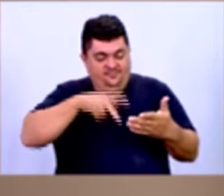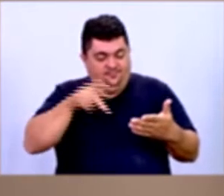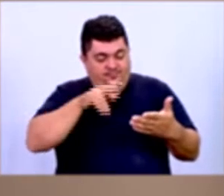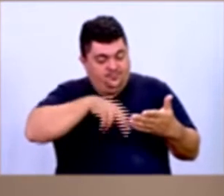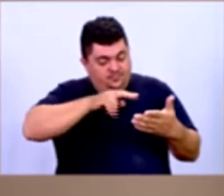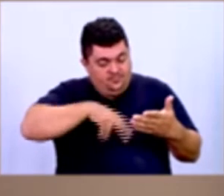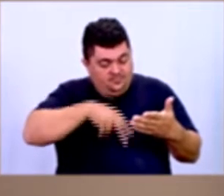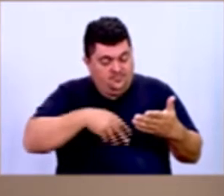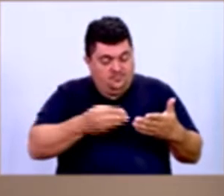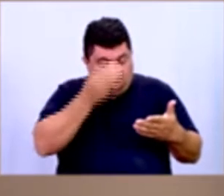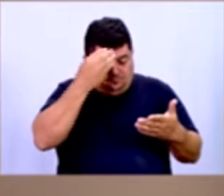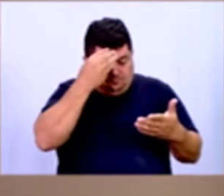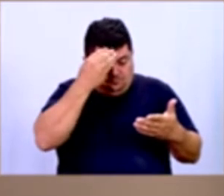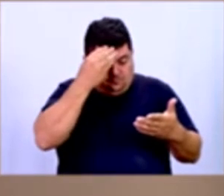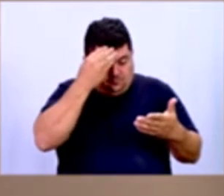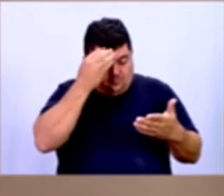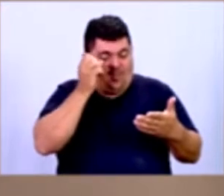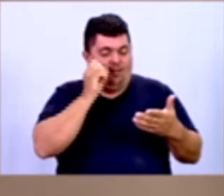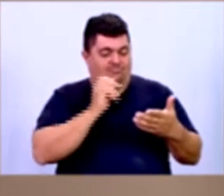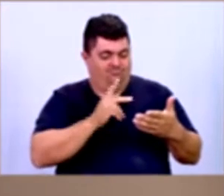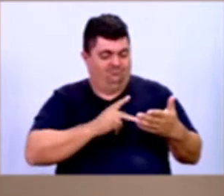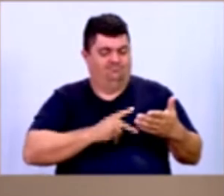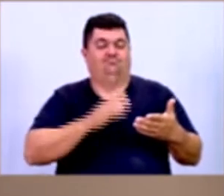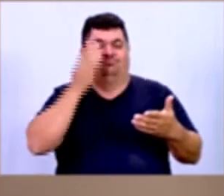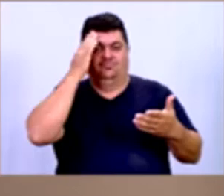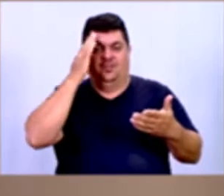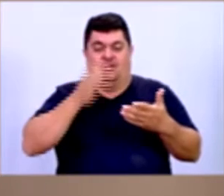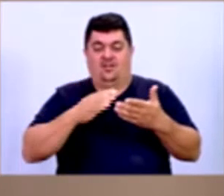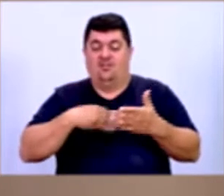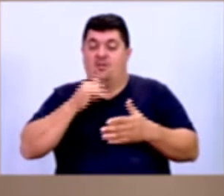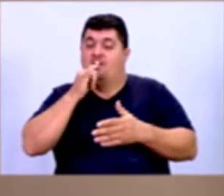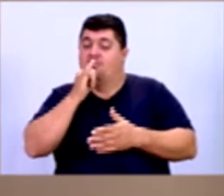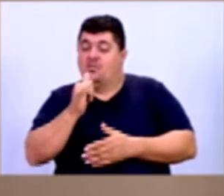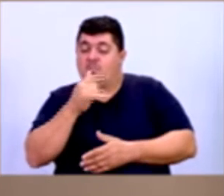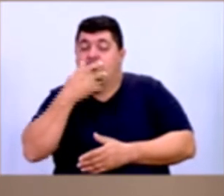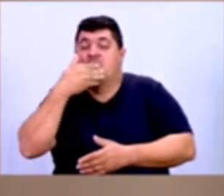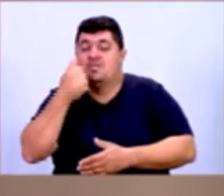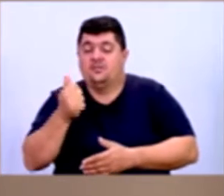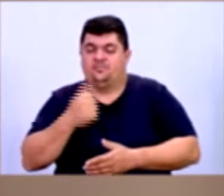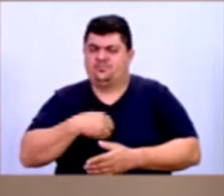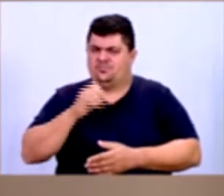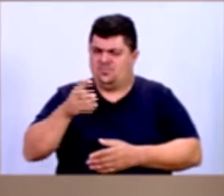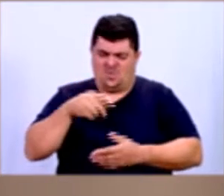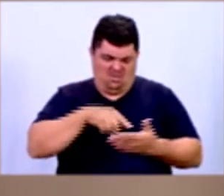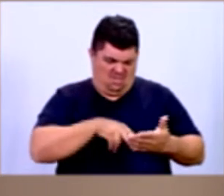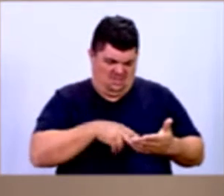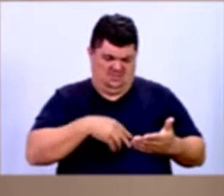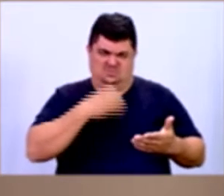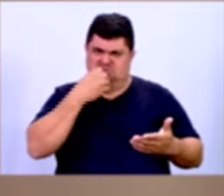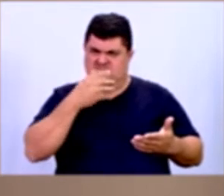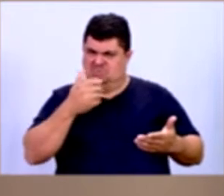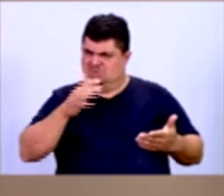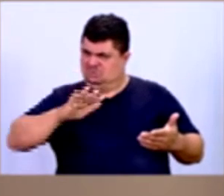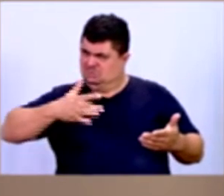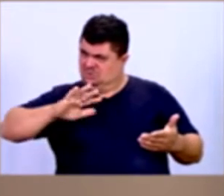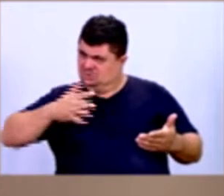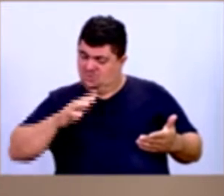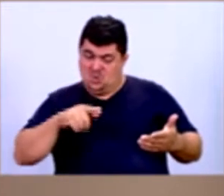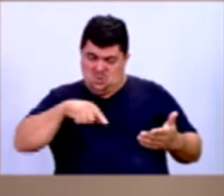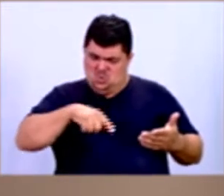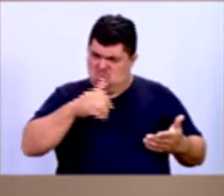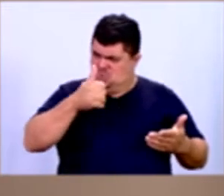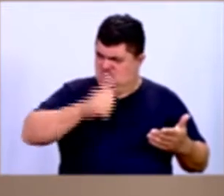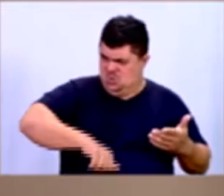os professores podem indicar o melhor livro para o aluno ou criticar os livros que não estão sendo adequados, já que existe